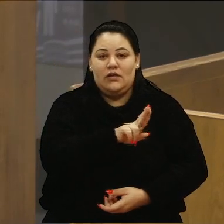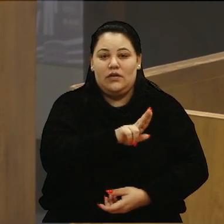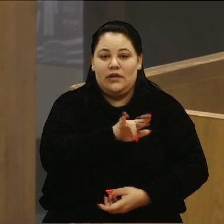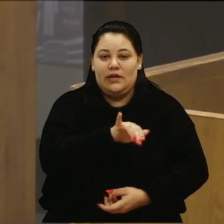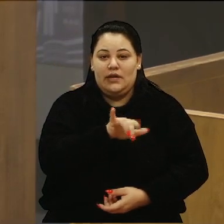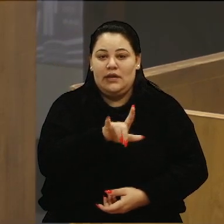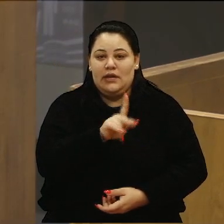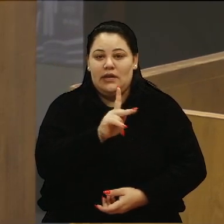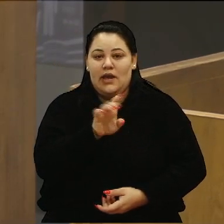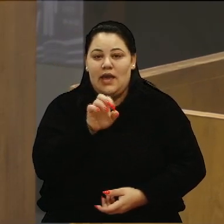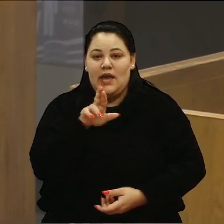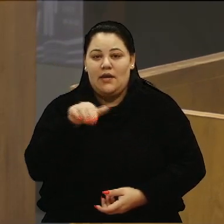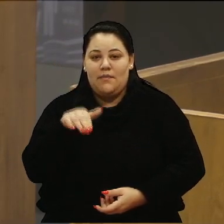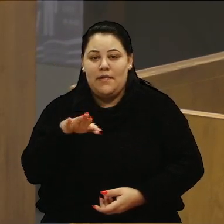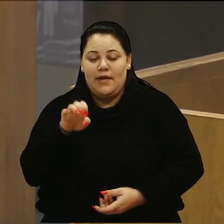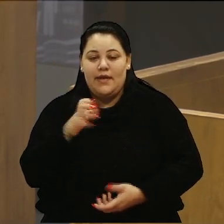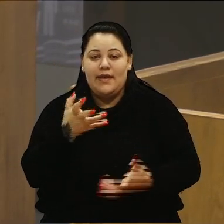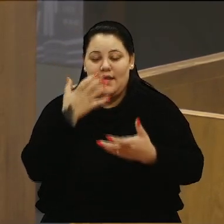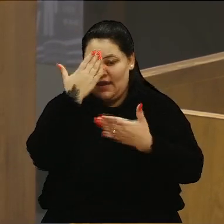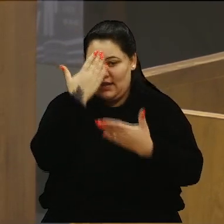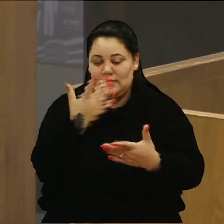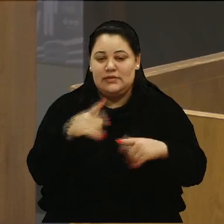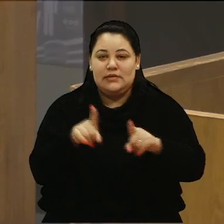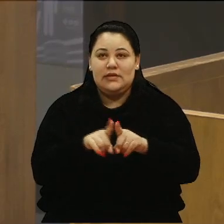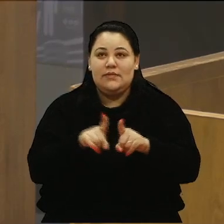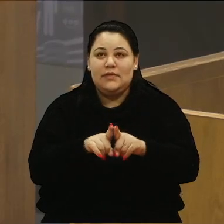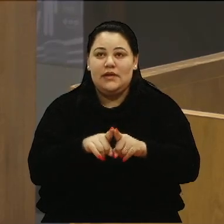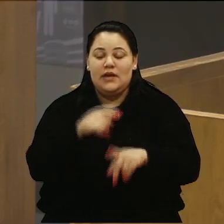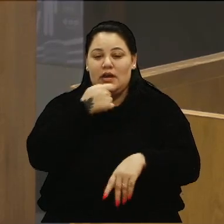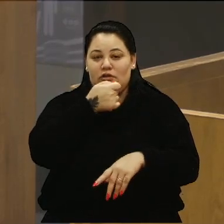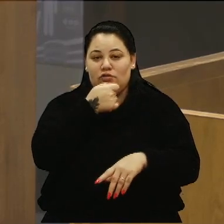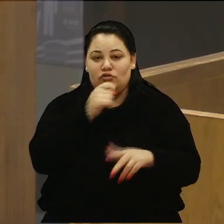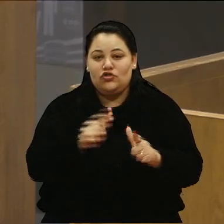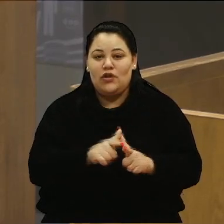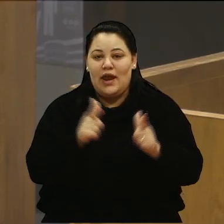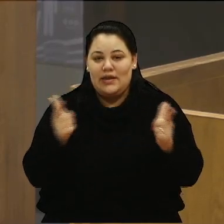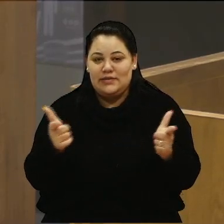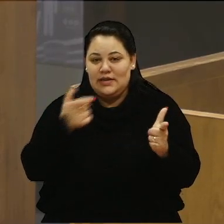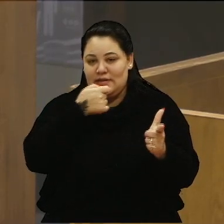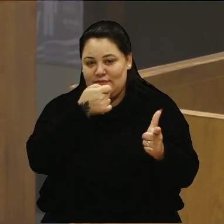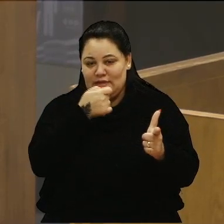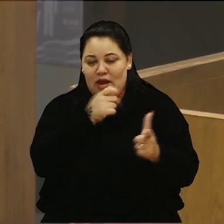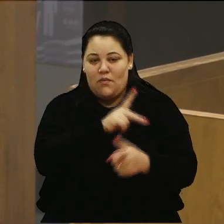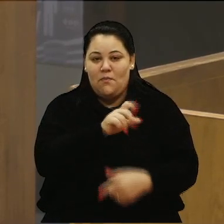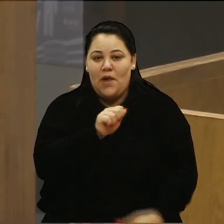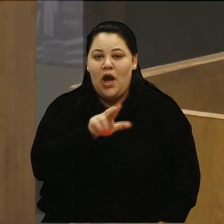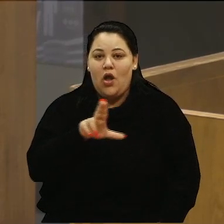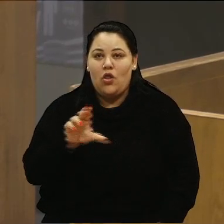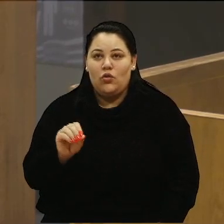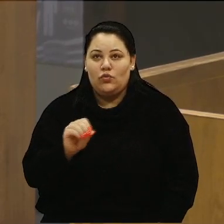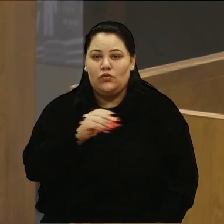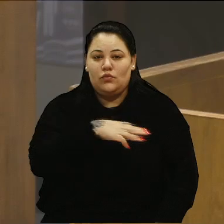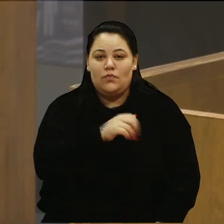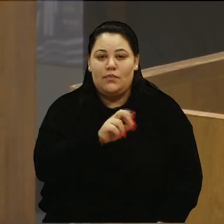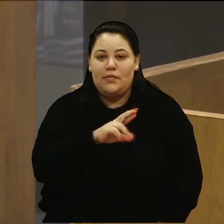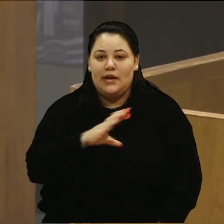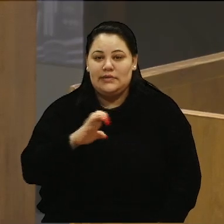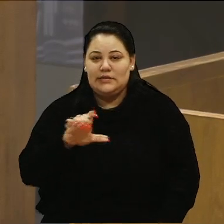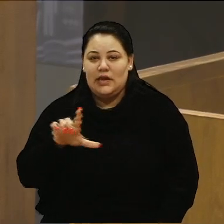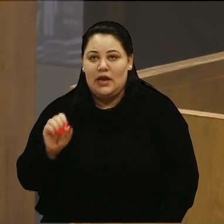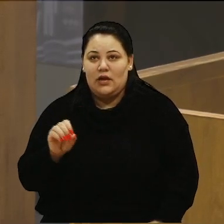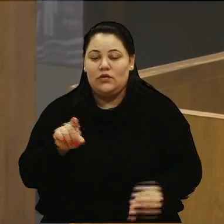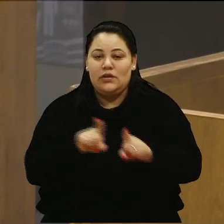Triques. Gostaria de agradecer também os jornalistas que me entrevistaram, o senhor Paulo Rodrigues, o senhor Marcelo Rodrigues e o